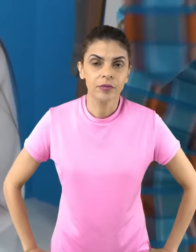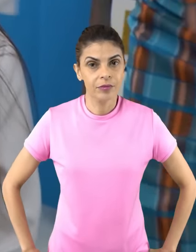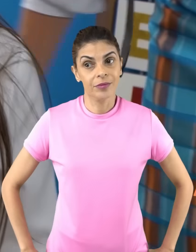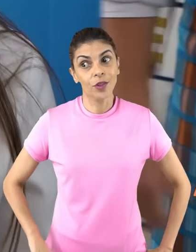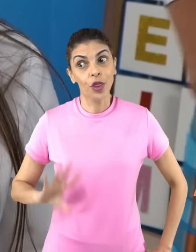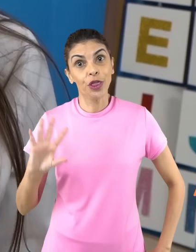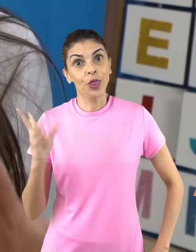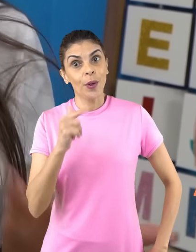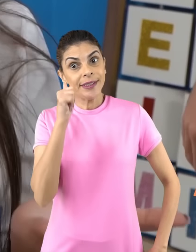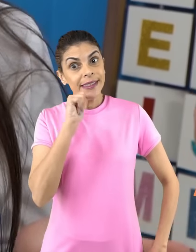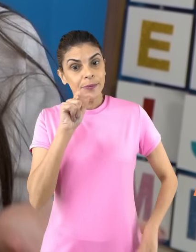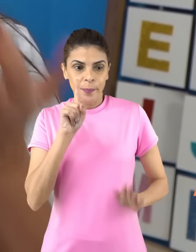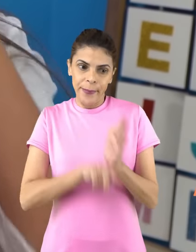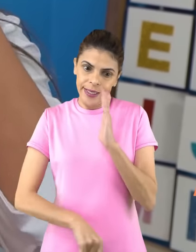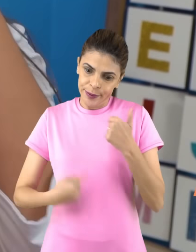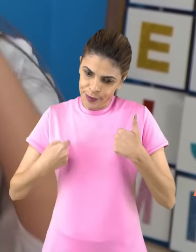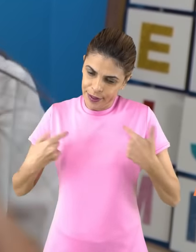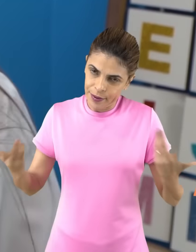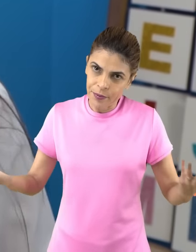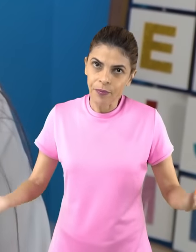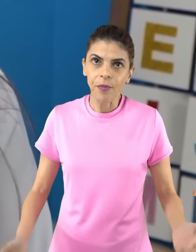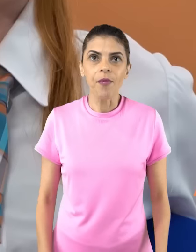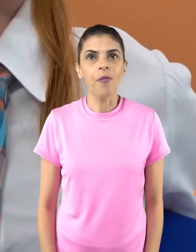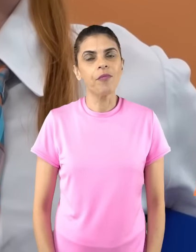Quer dizer Todas menos eu, né?